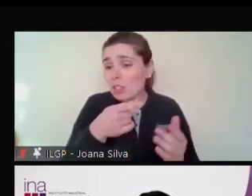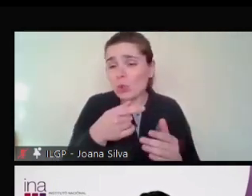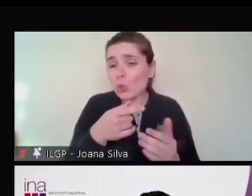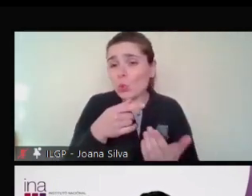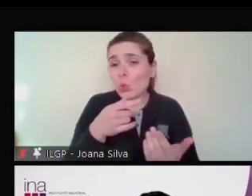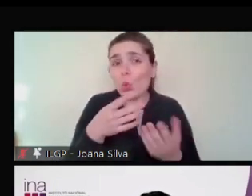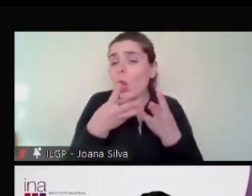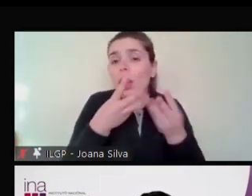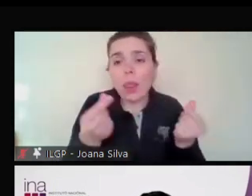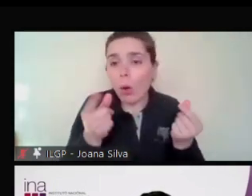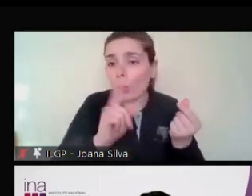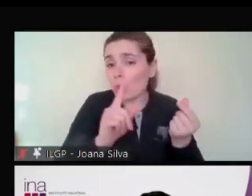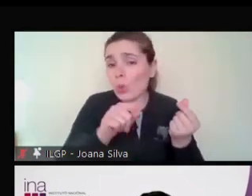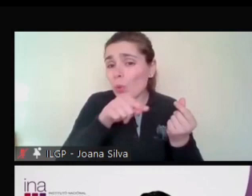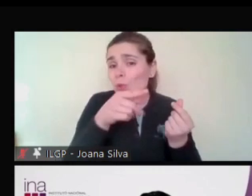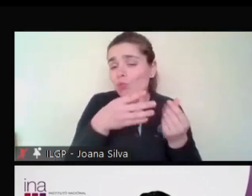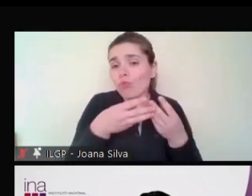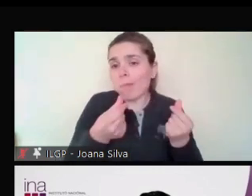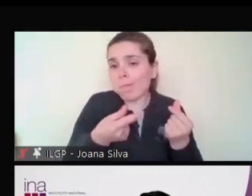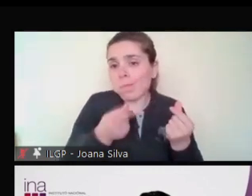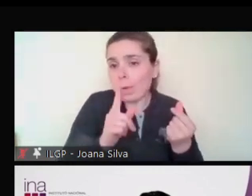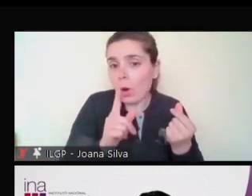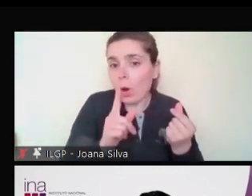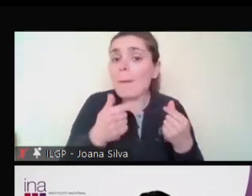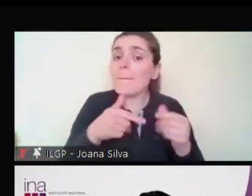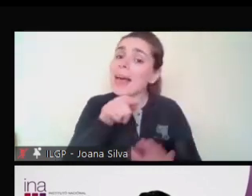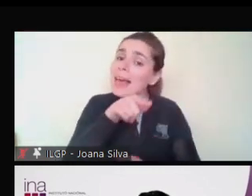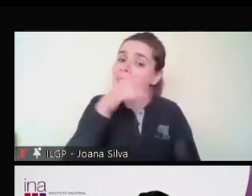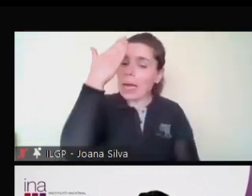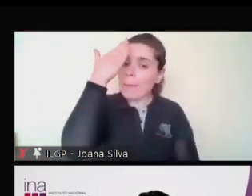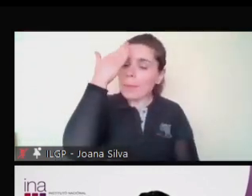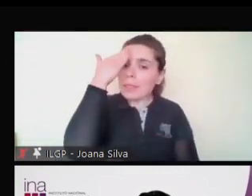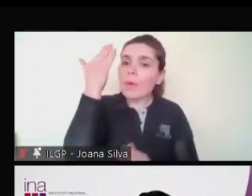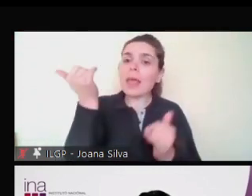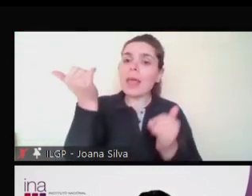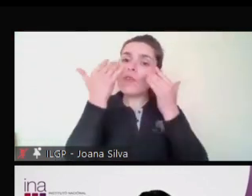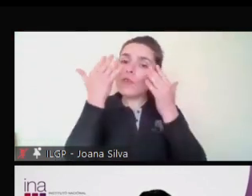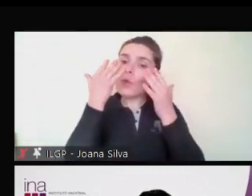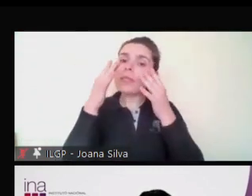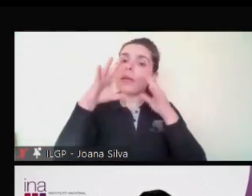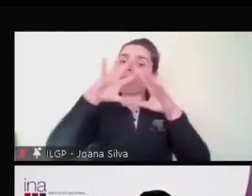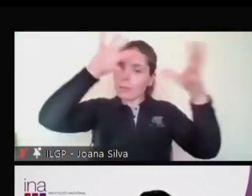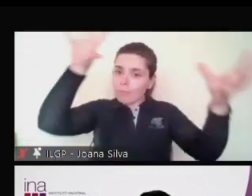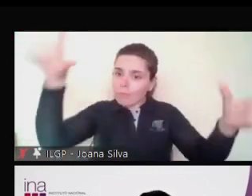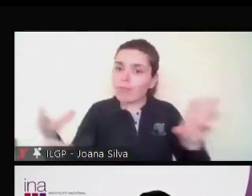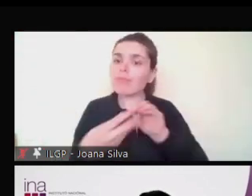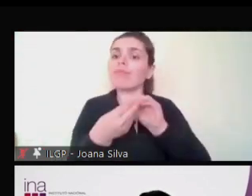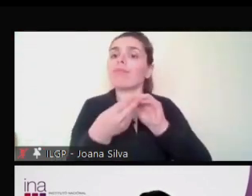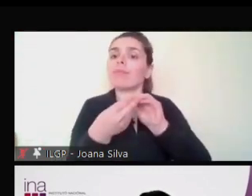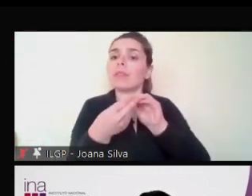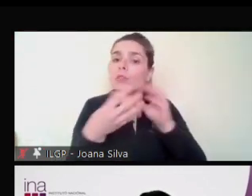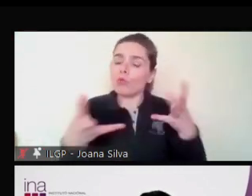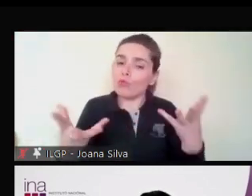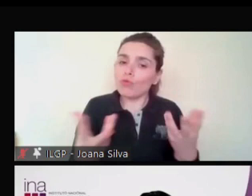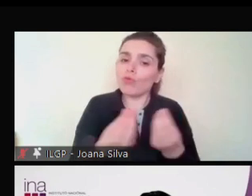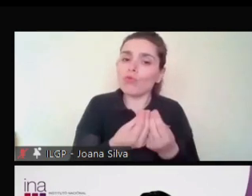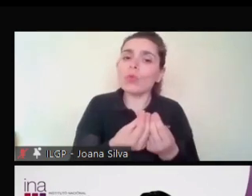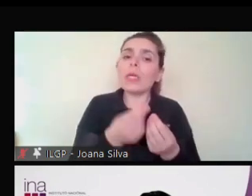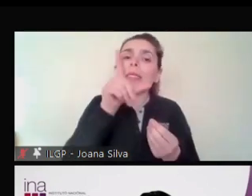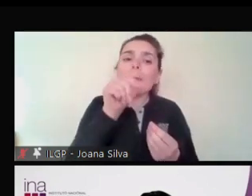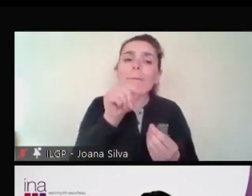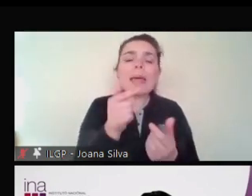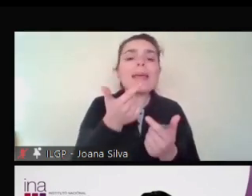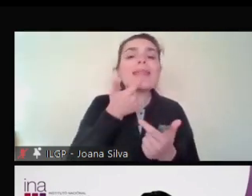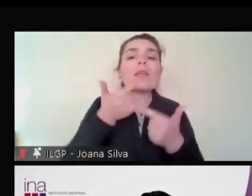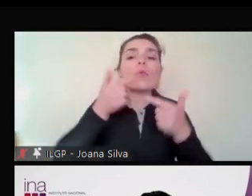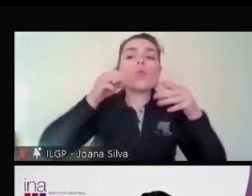solução boa, mas toda essa capacitação quer tecnológica, quer aqui também até interface semântica, tem que ser trabalhada, temos